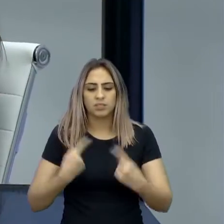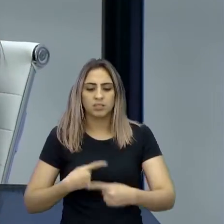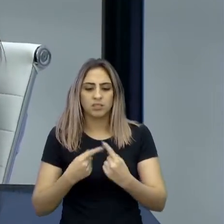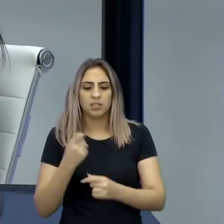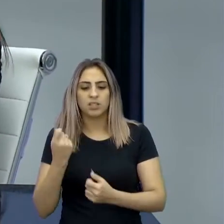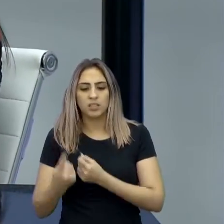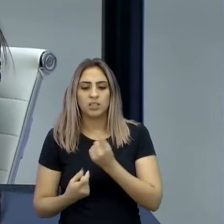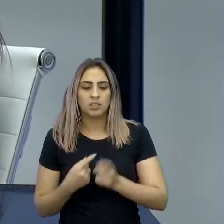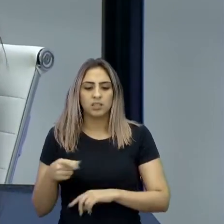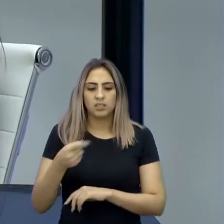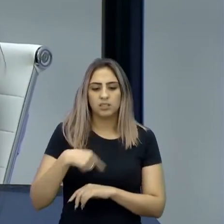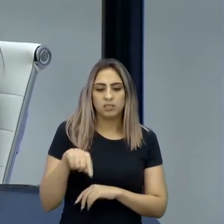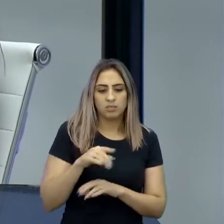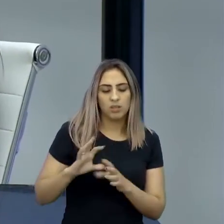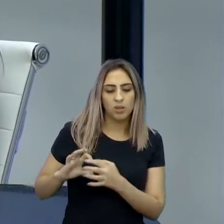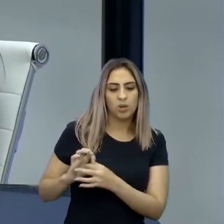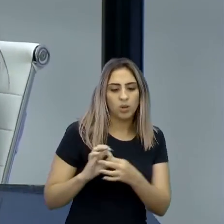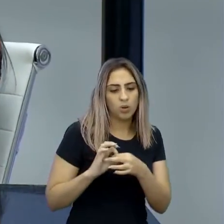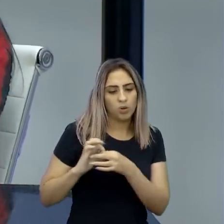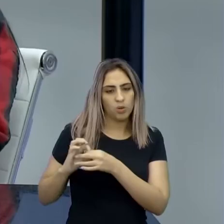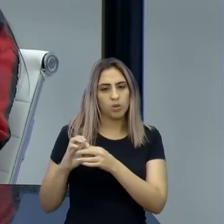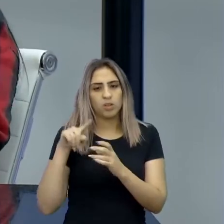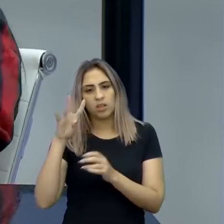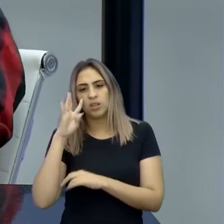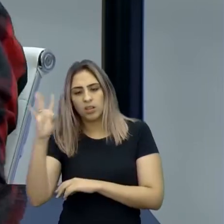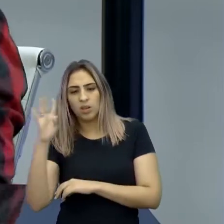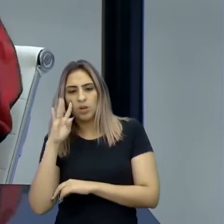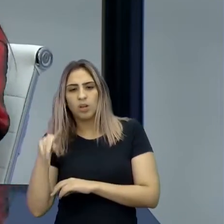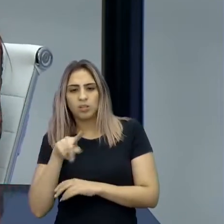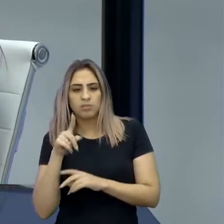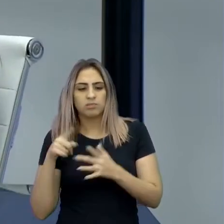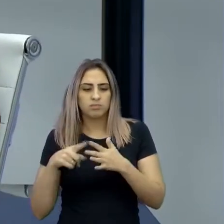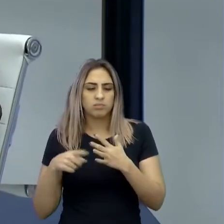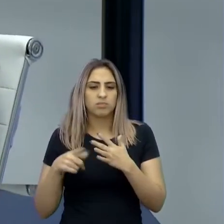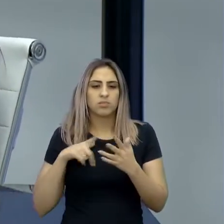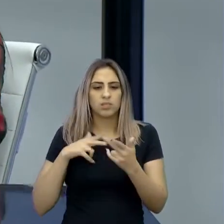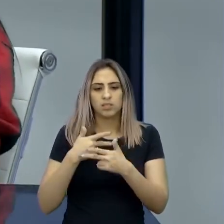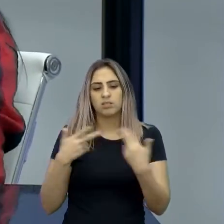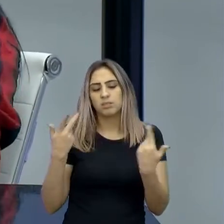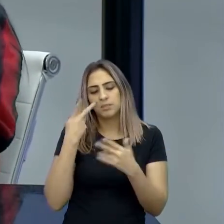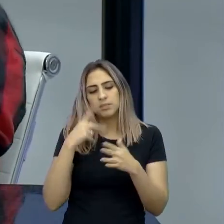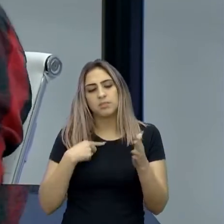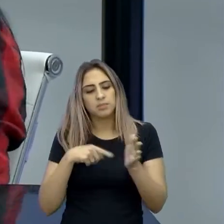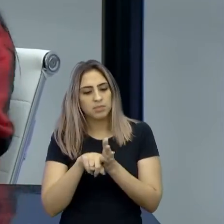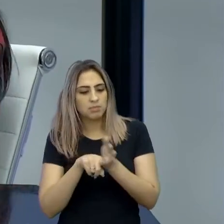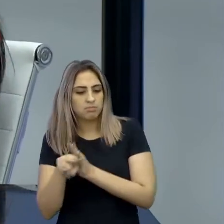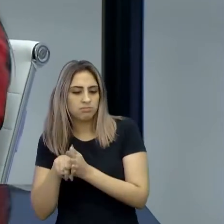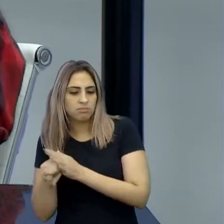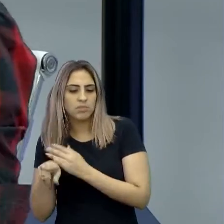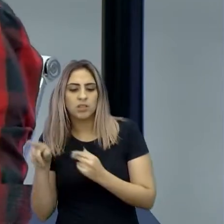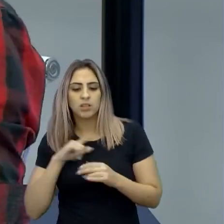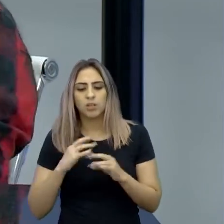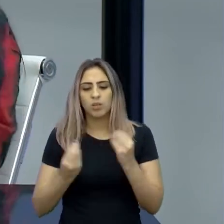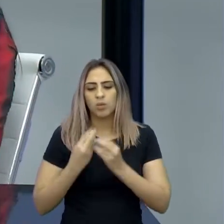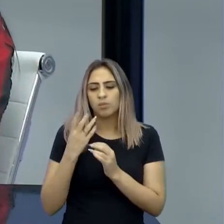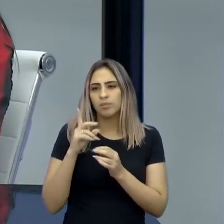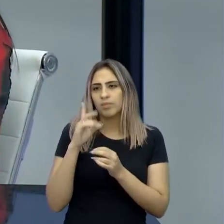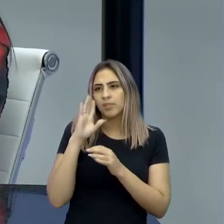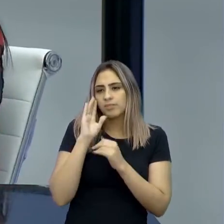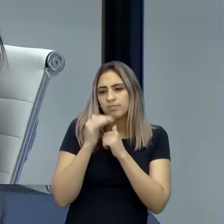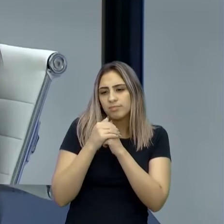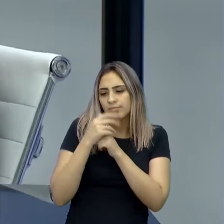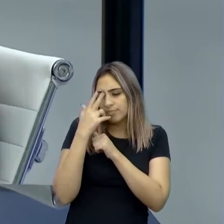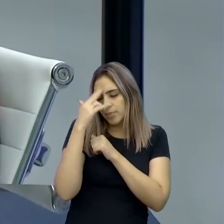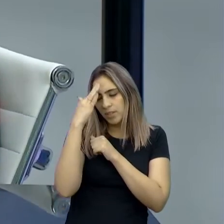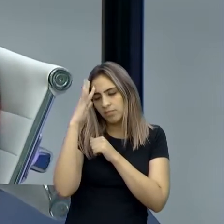vezes de você resumir esse teórico a ponto que ainda tenha coisas para o aluno pesquisar, mas que ele não fique tanto no escuro, isso para